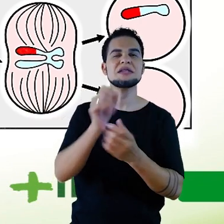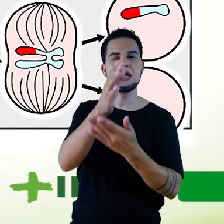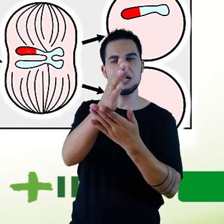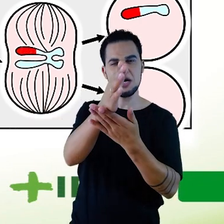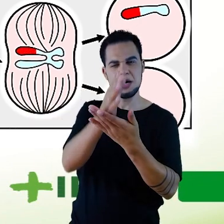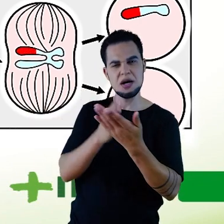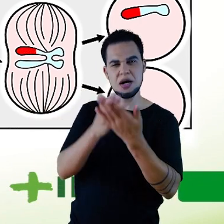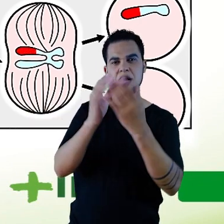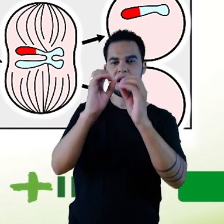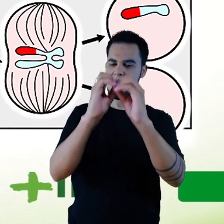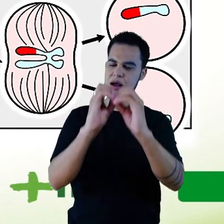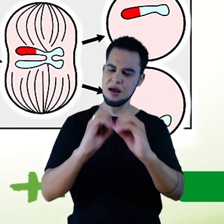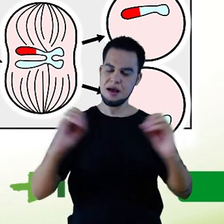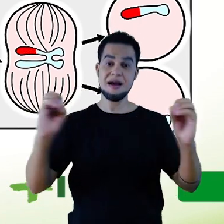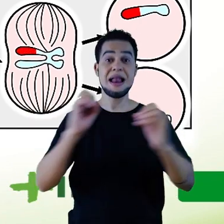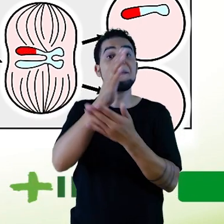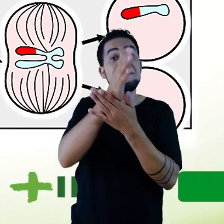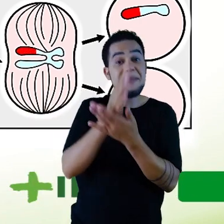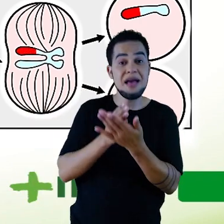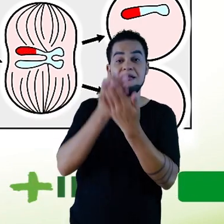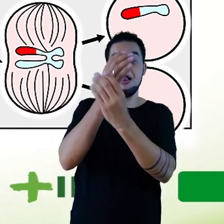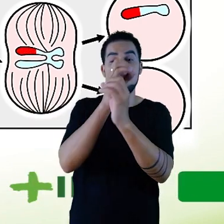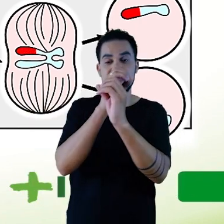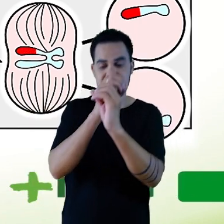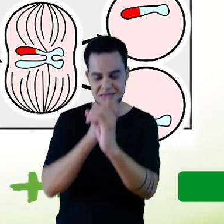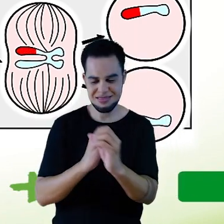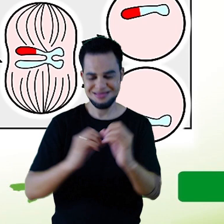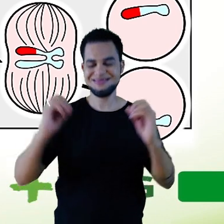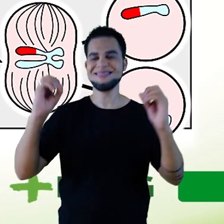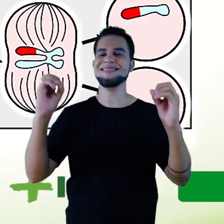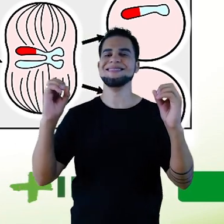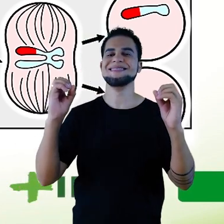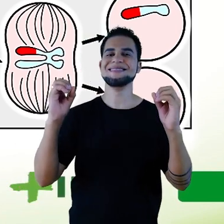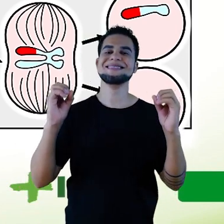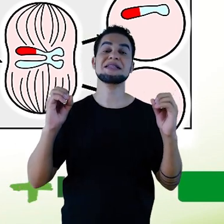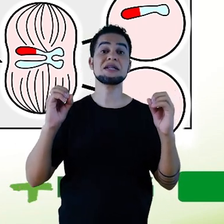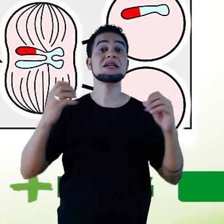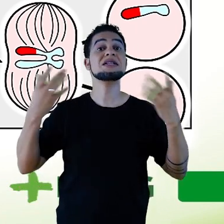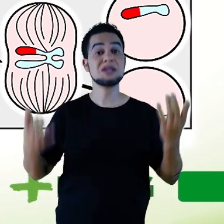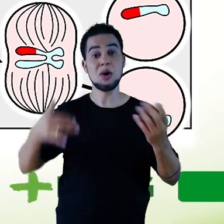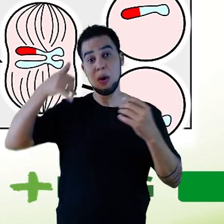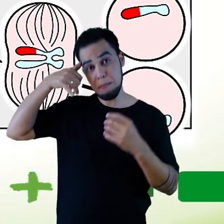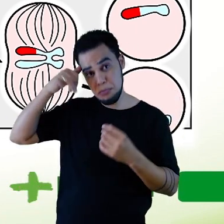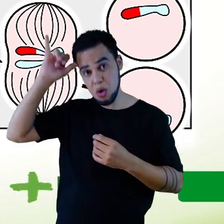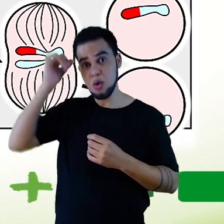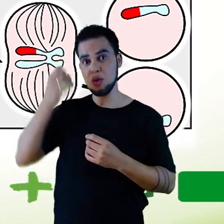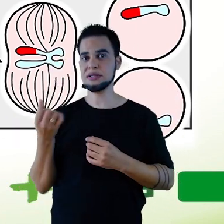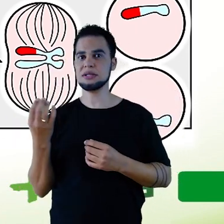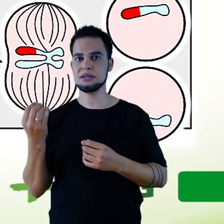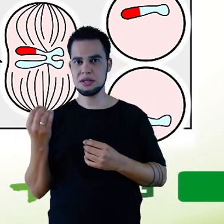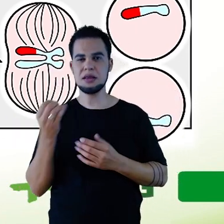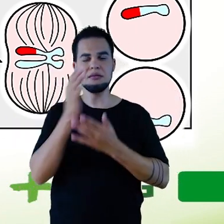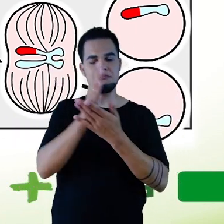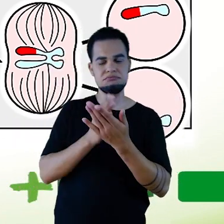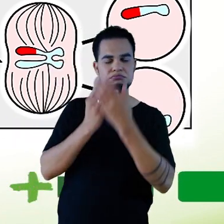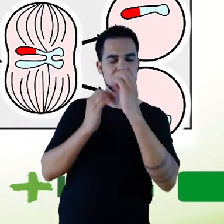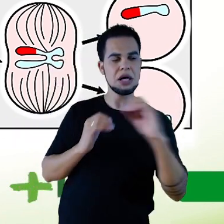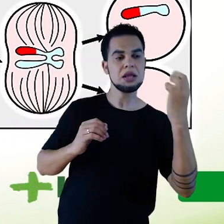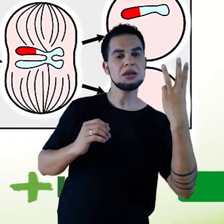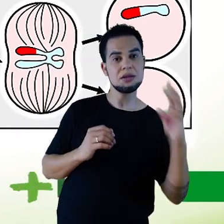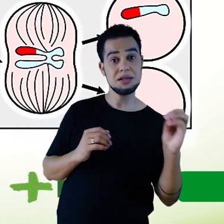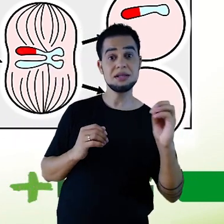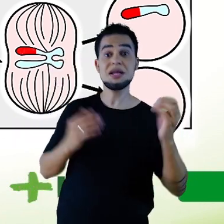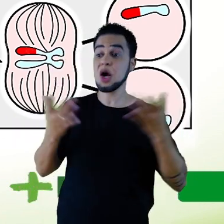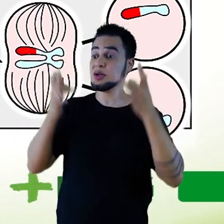dividir ao meio o número de cromossomo daquela célula mãe. Lá no boi tinha 60, partiu ao meio